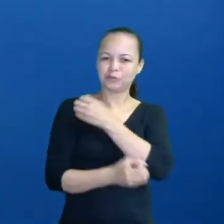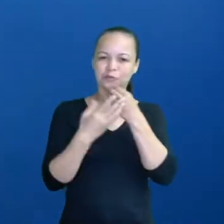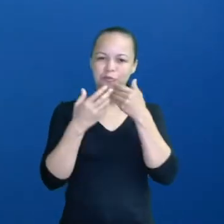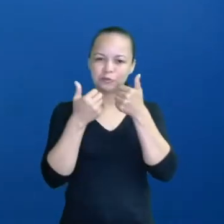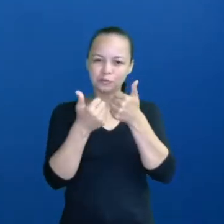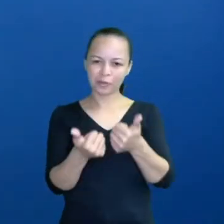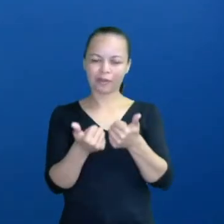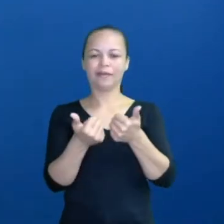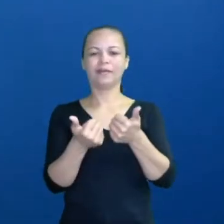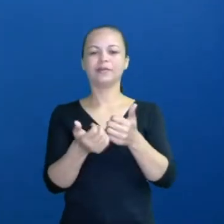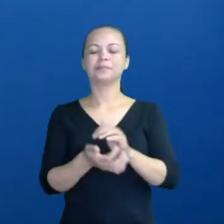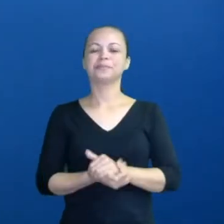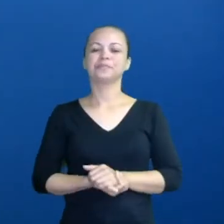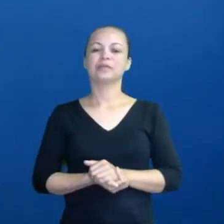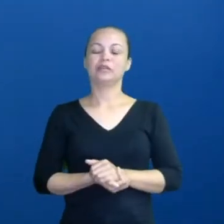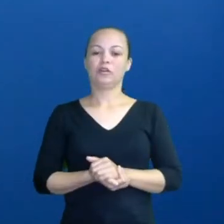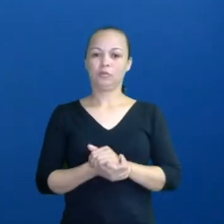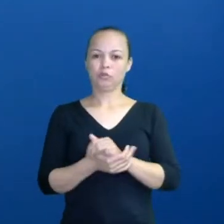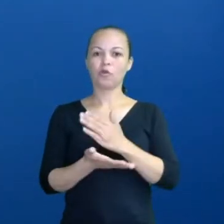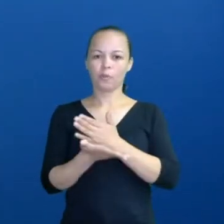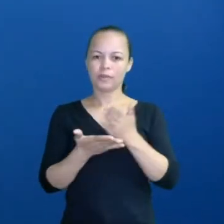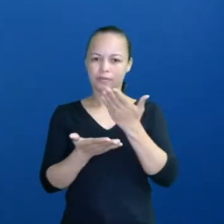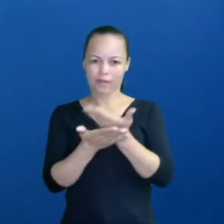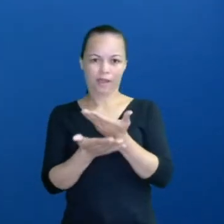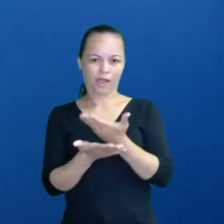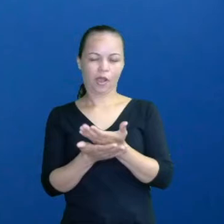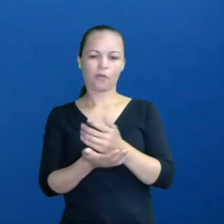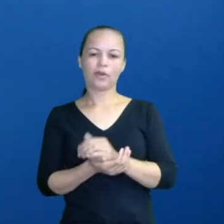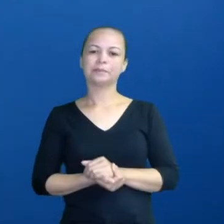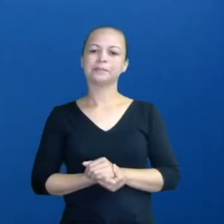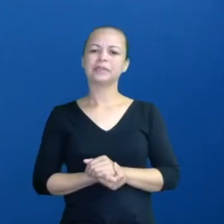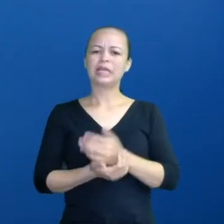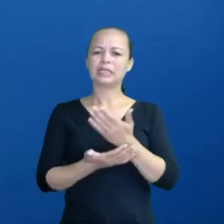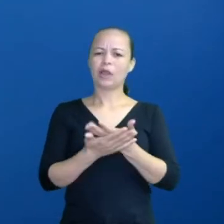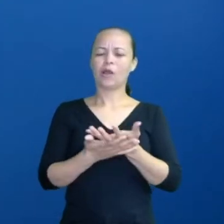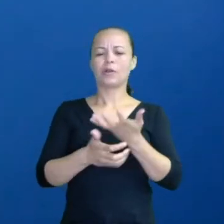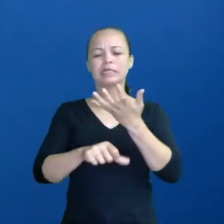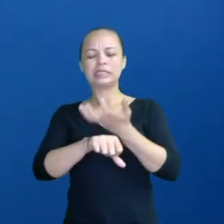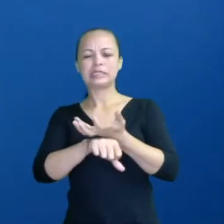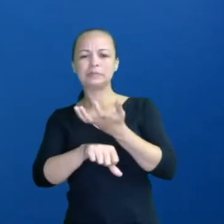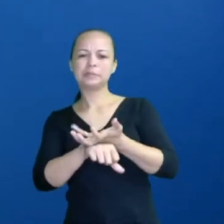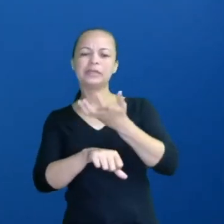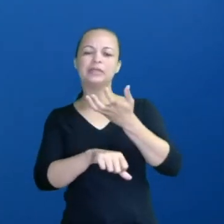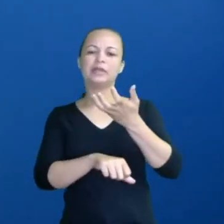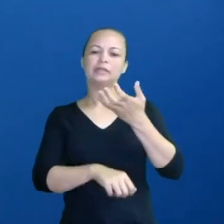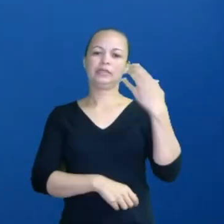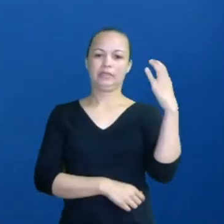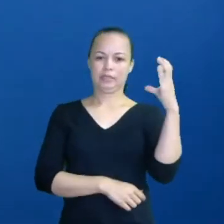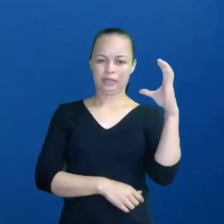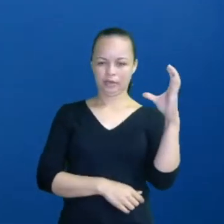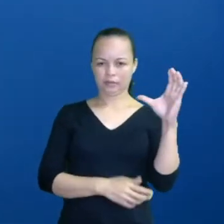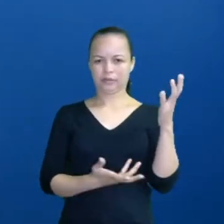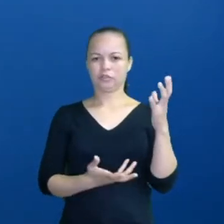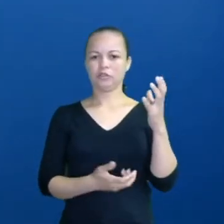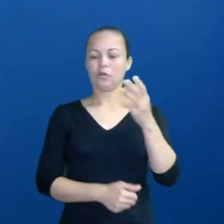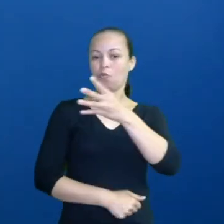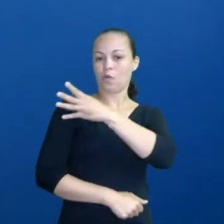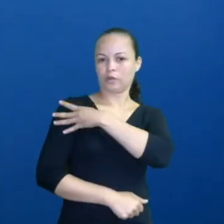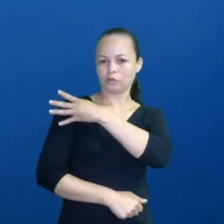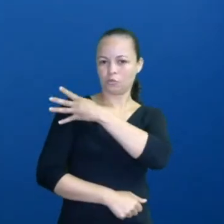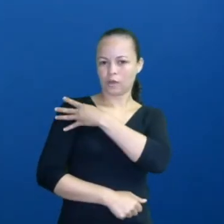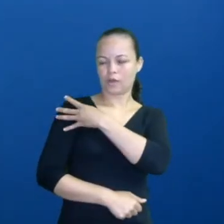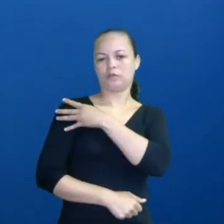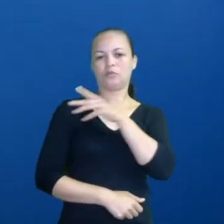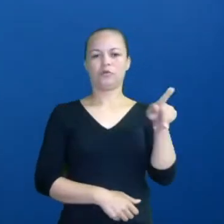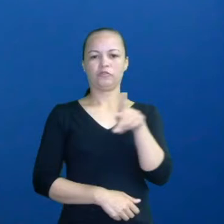E aí, como vocês estão? Vamos para mais uma aula, nossa aula de Ciências da Natureza, quarto ano. Eu sou a